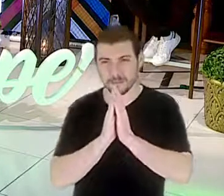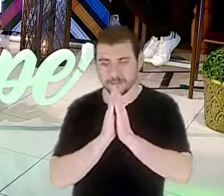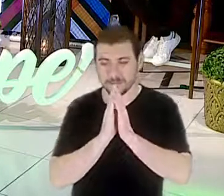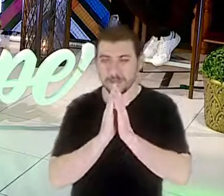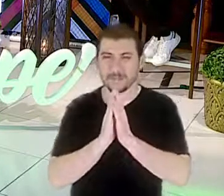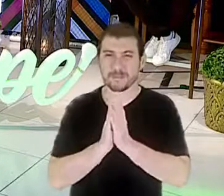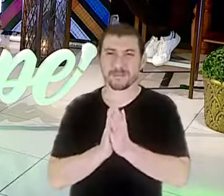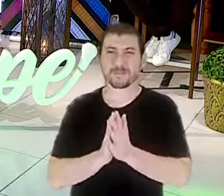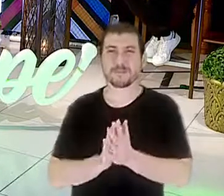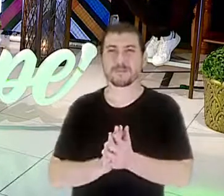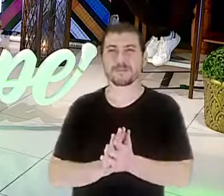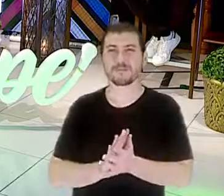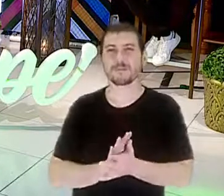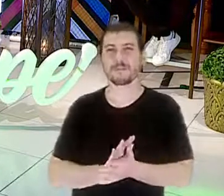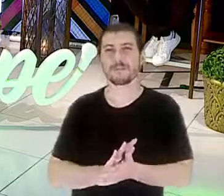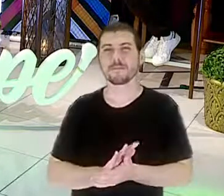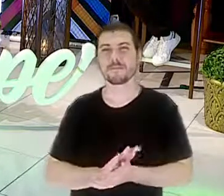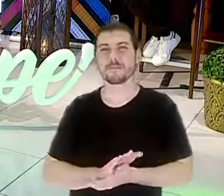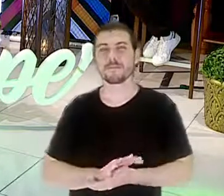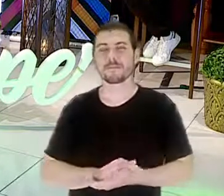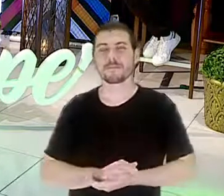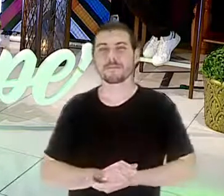satisfaz.